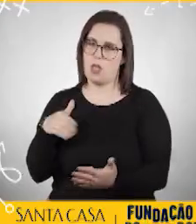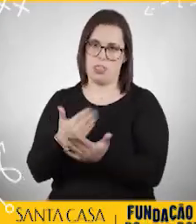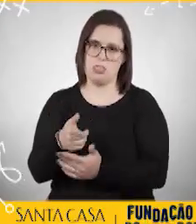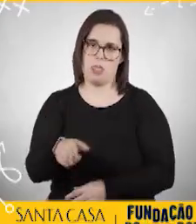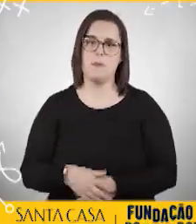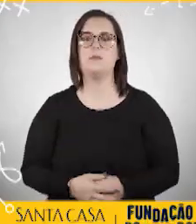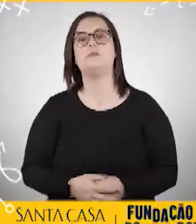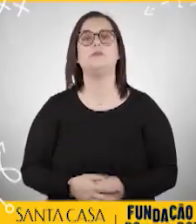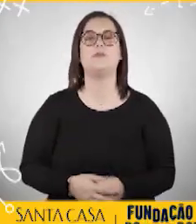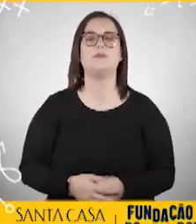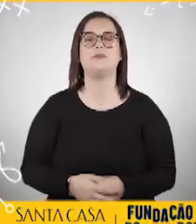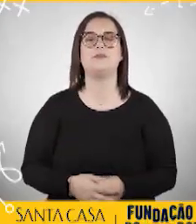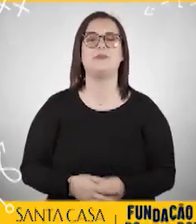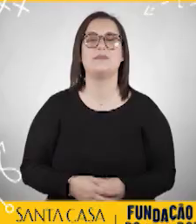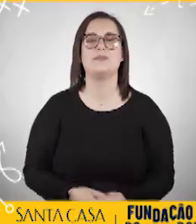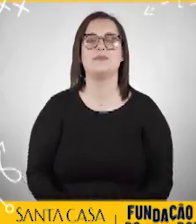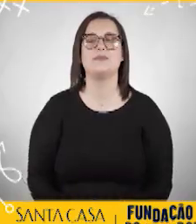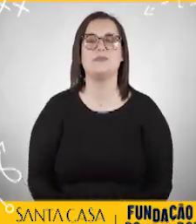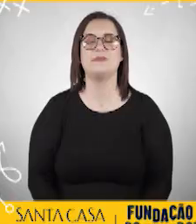importância.